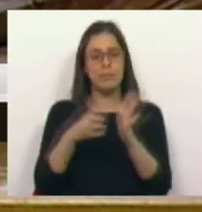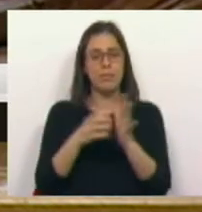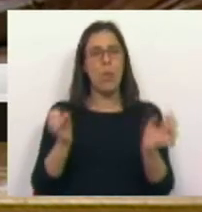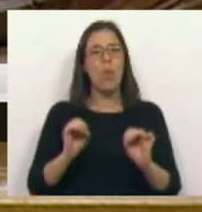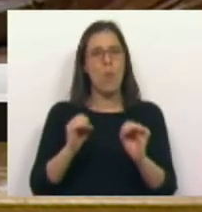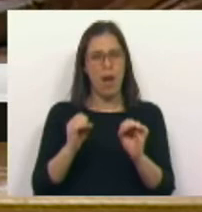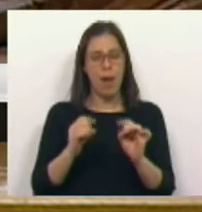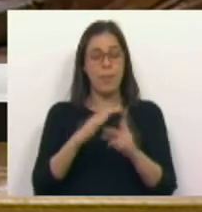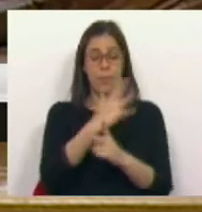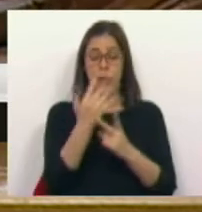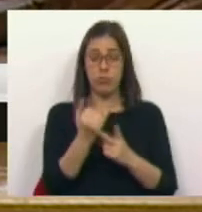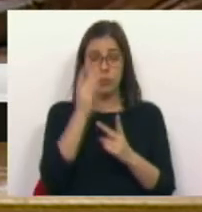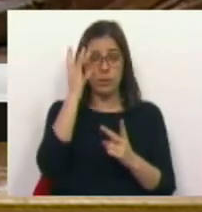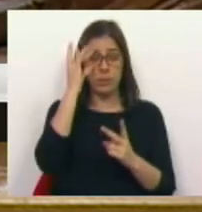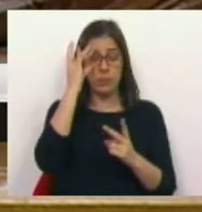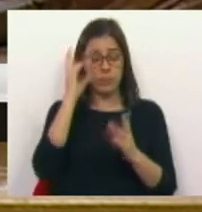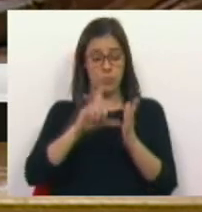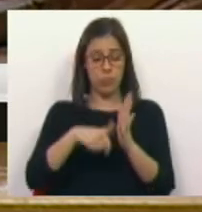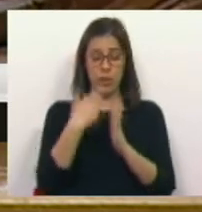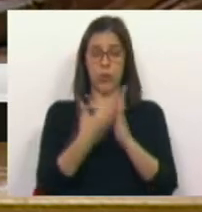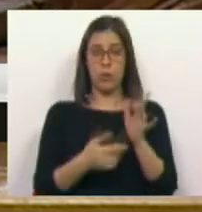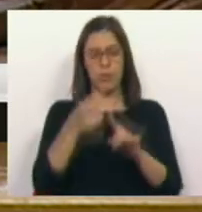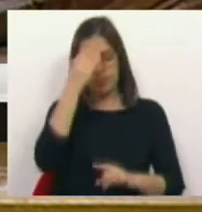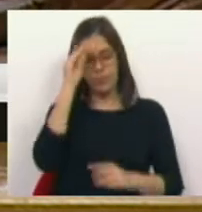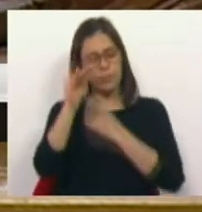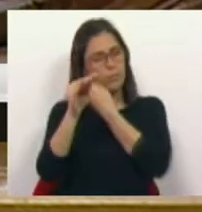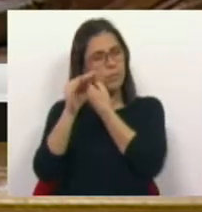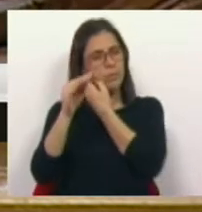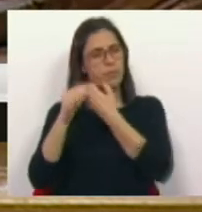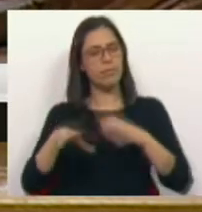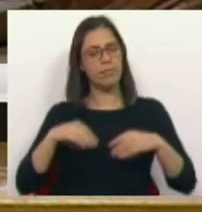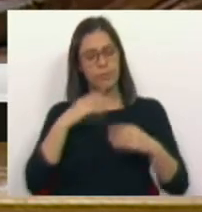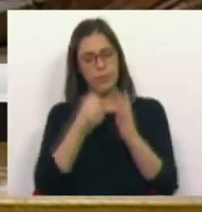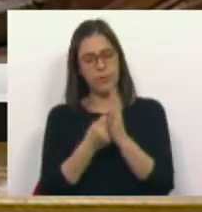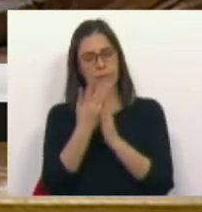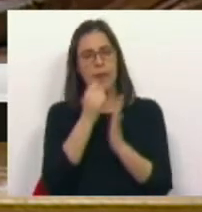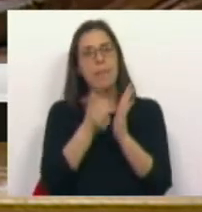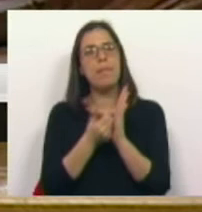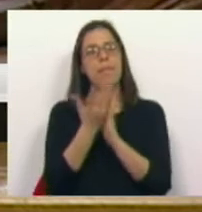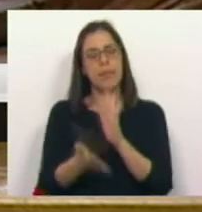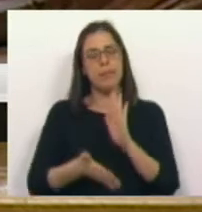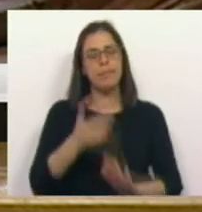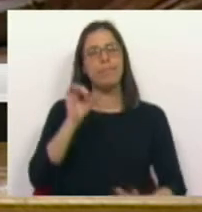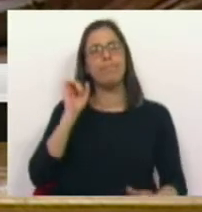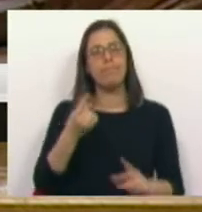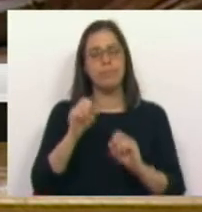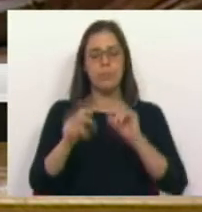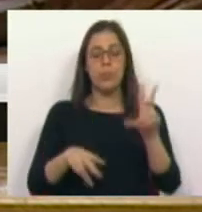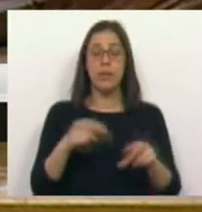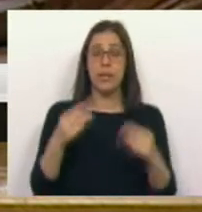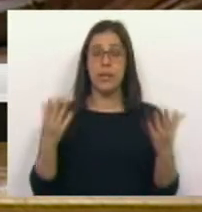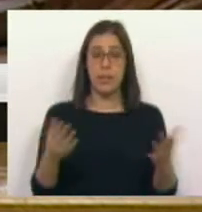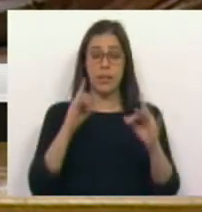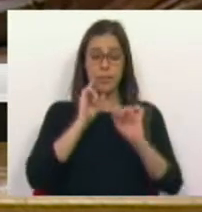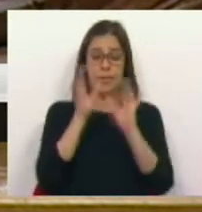descaracterizados. Uma segunda, um projeto de resolução que recomenda a adoção de um conjunto de medidas que acelerem a modernização